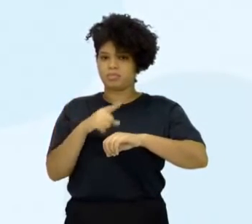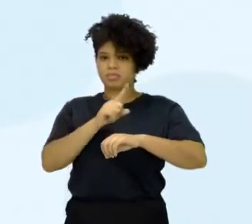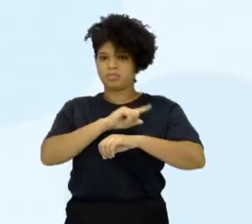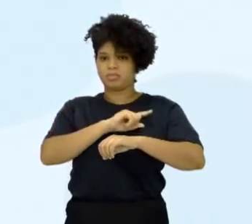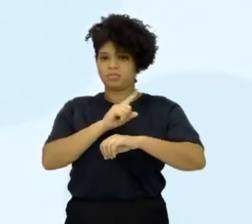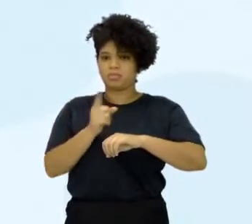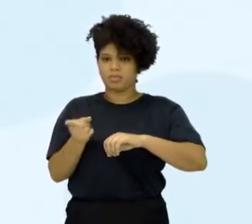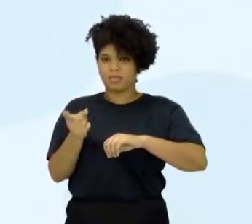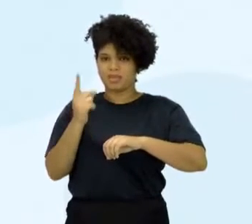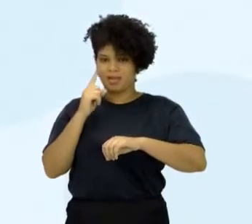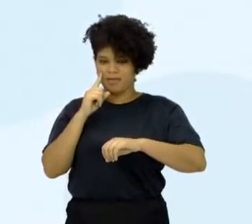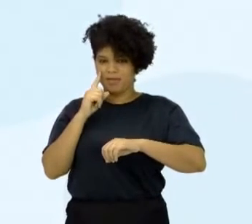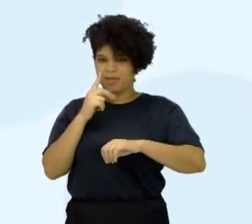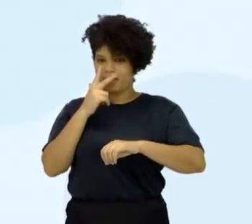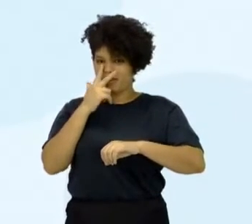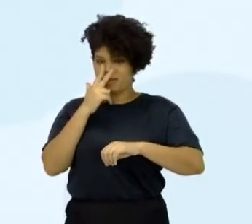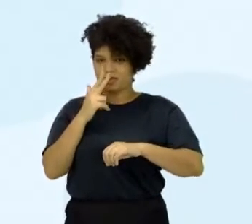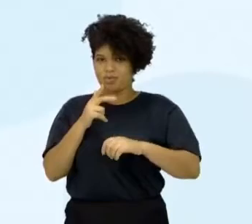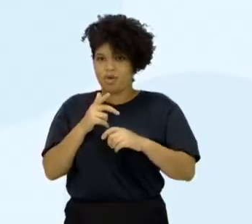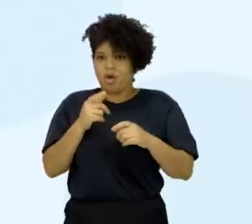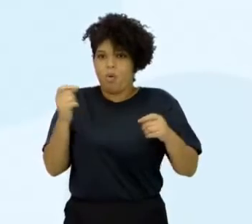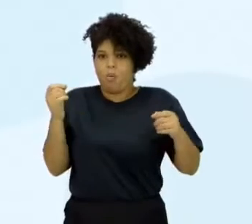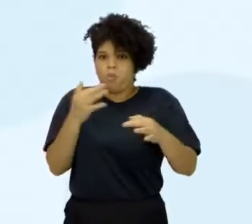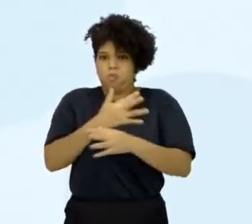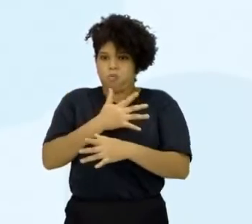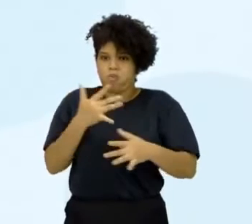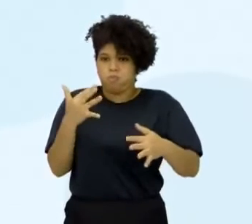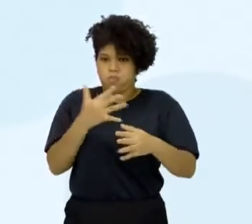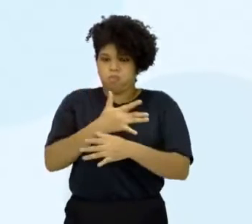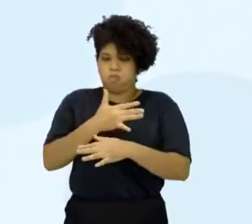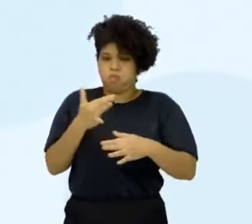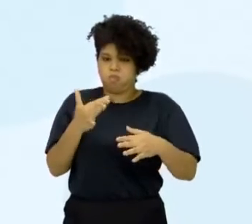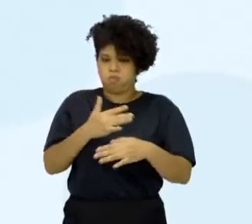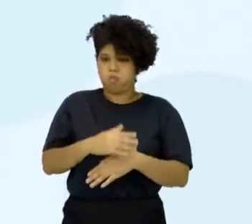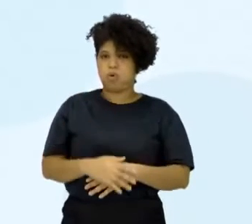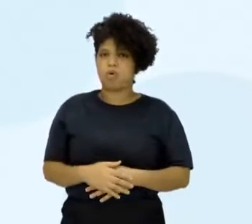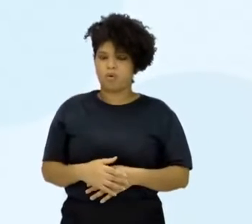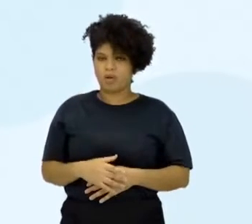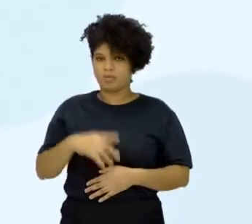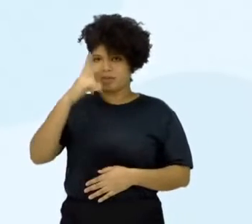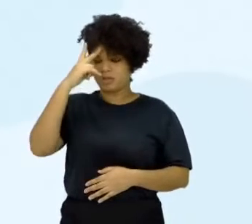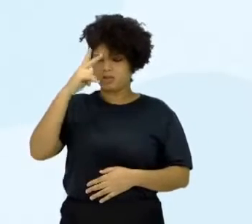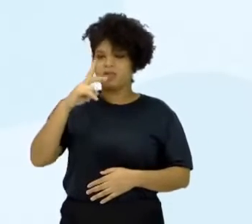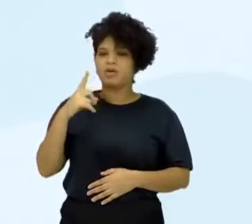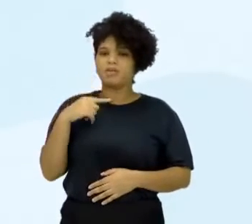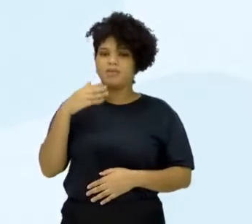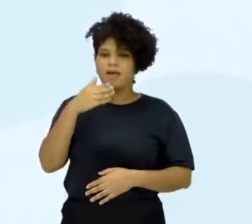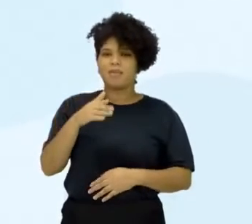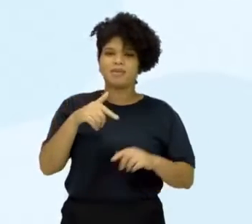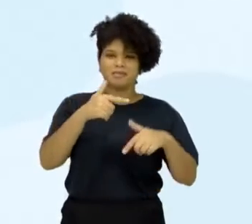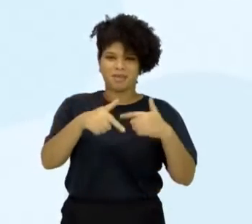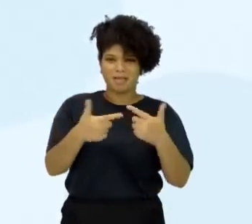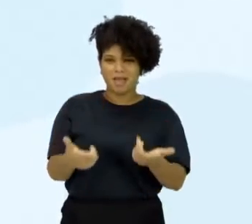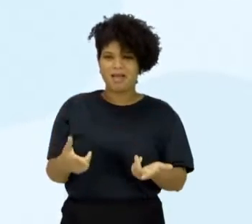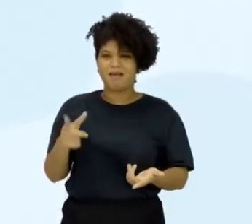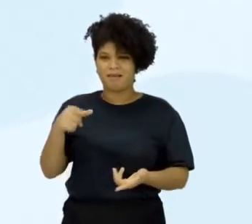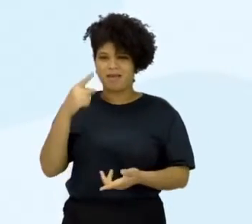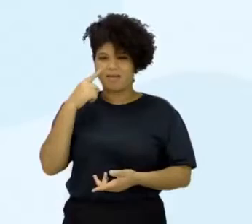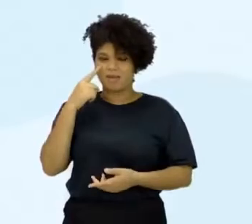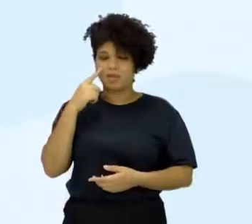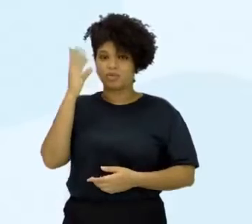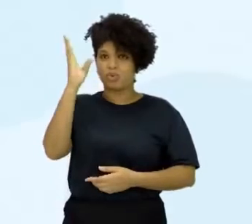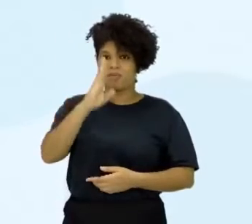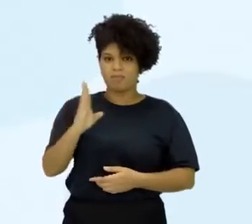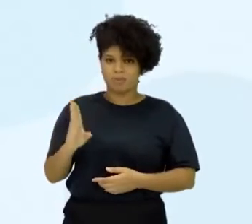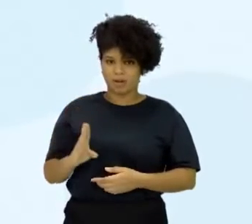a grande metrópole nacional, tá certo? Porque além de ter, né, essa influência dentro do Brasil, ele também